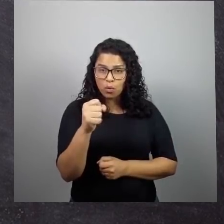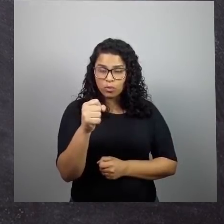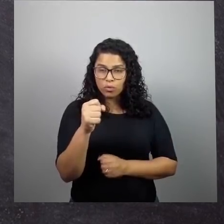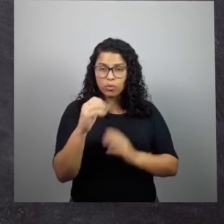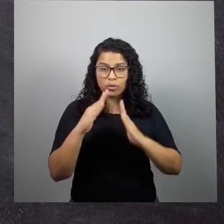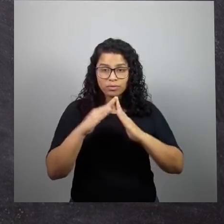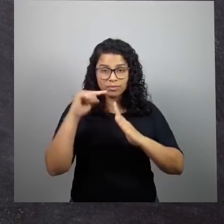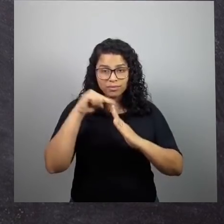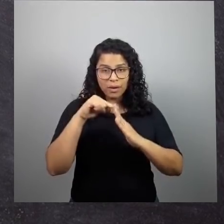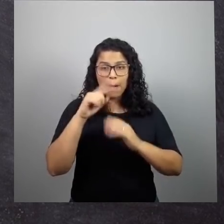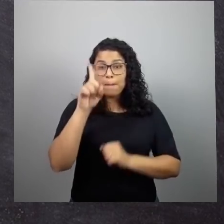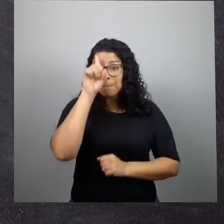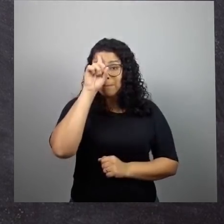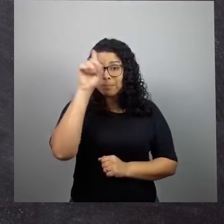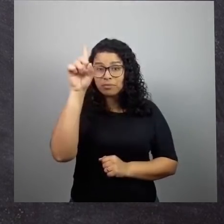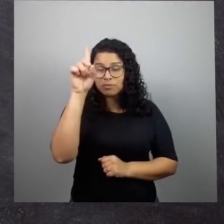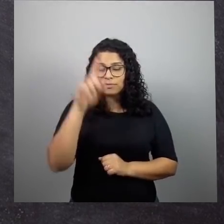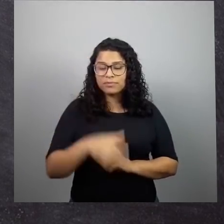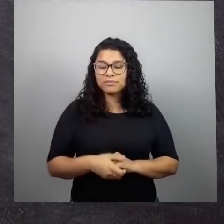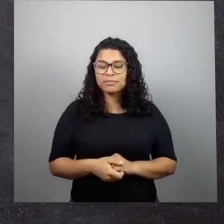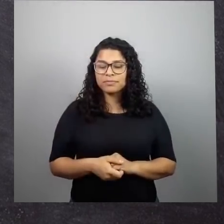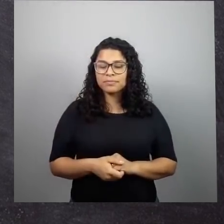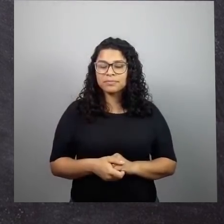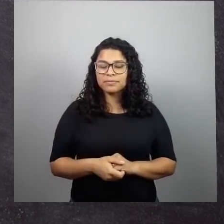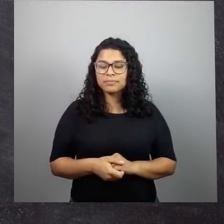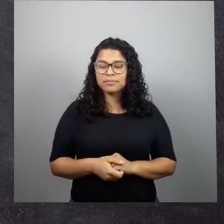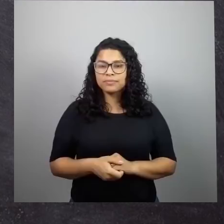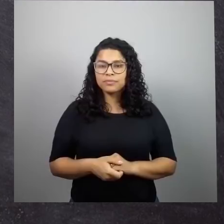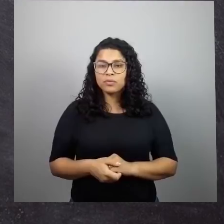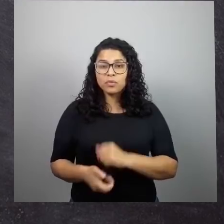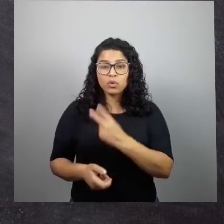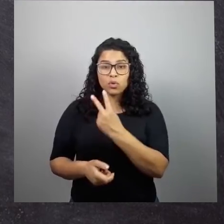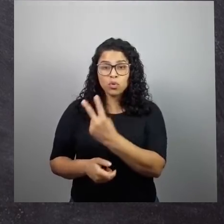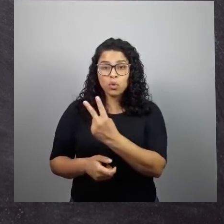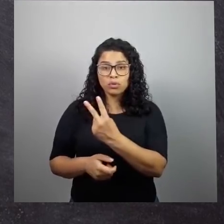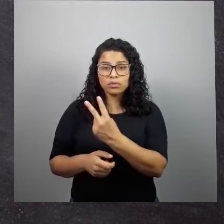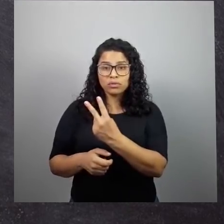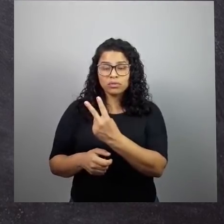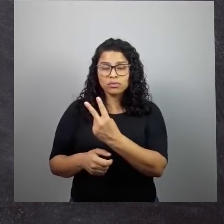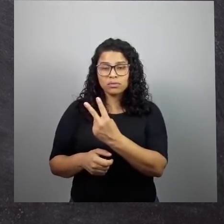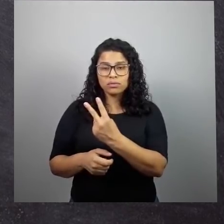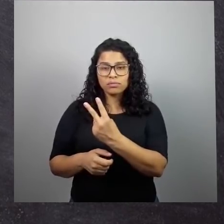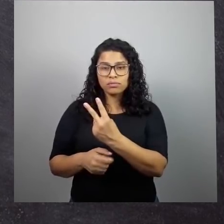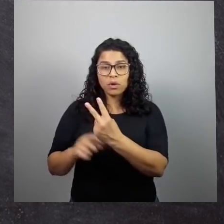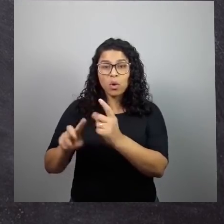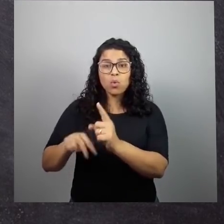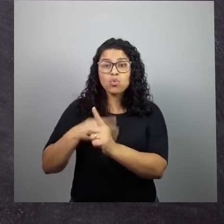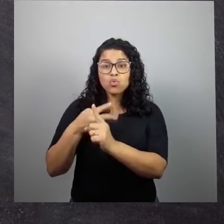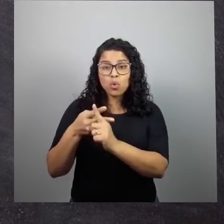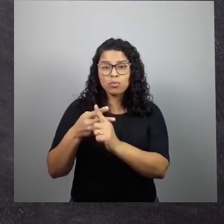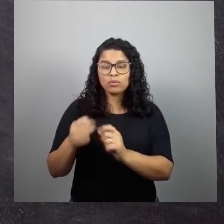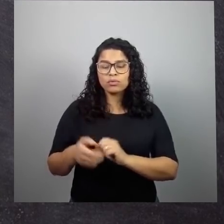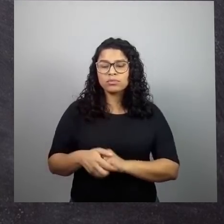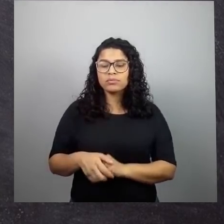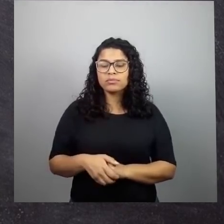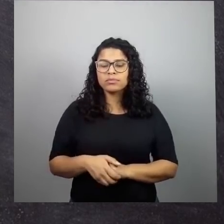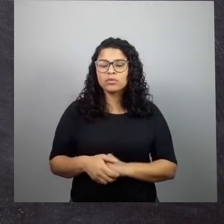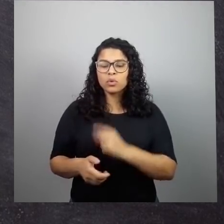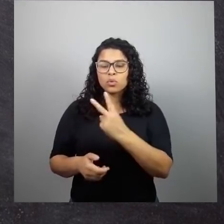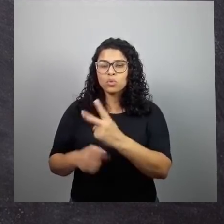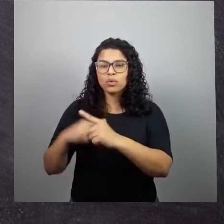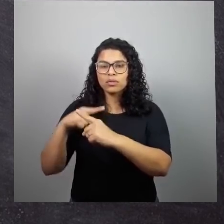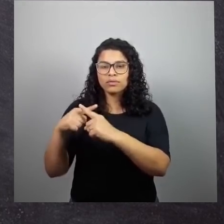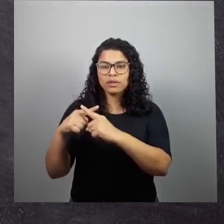do primeiro dia mais ao dobro de telhas do segundo dia, ou